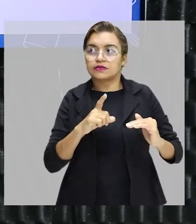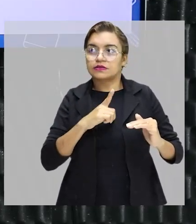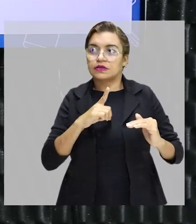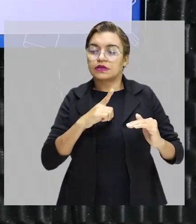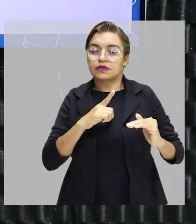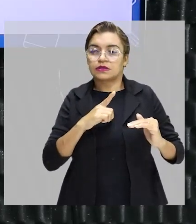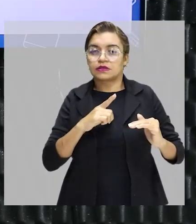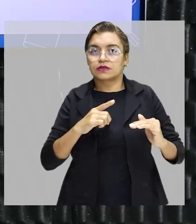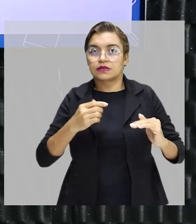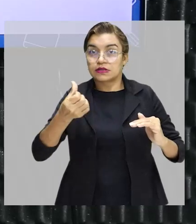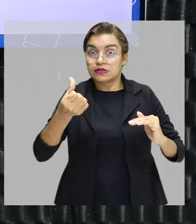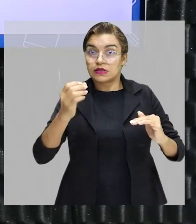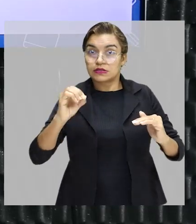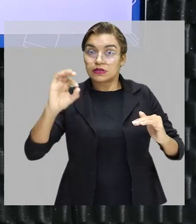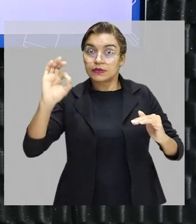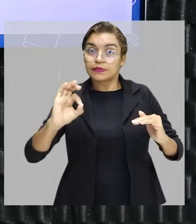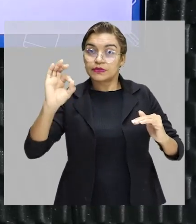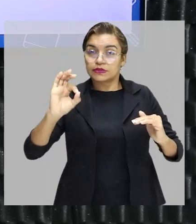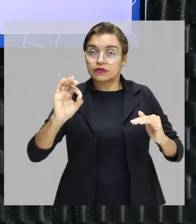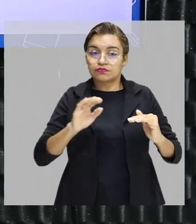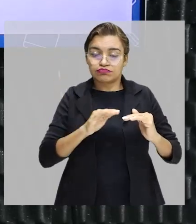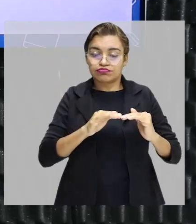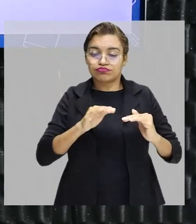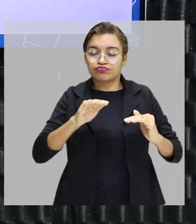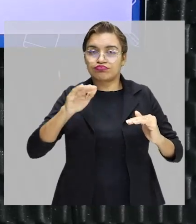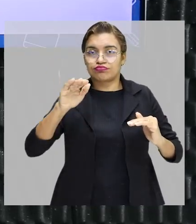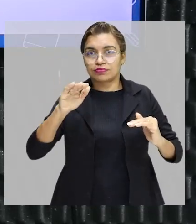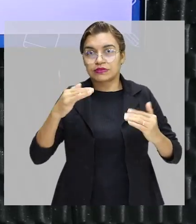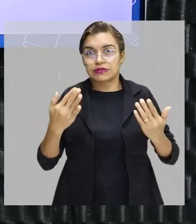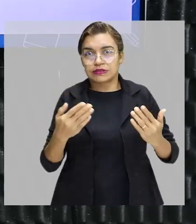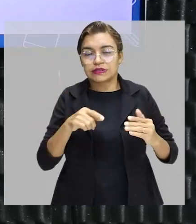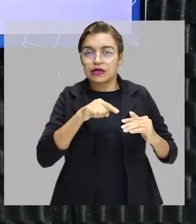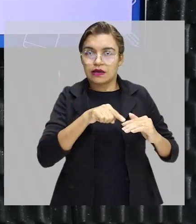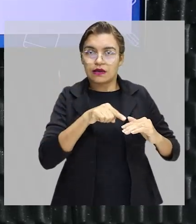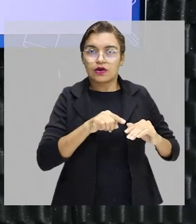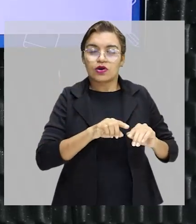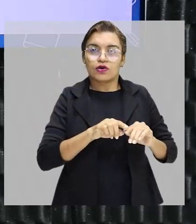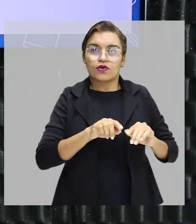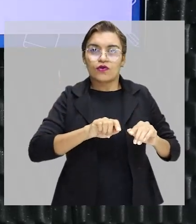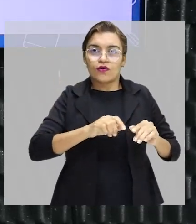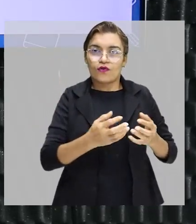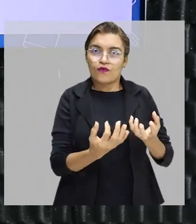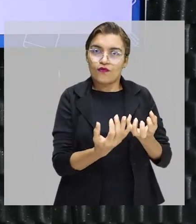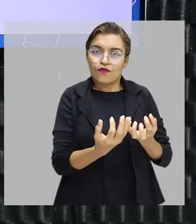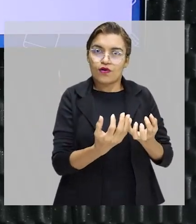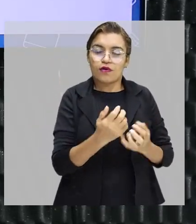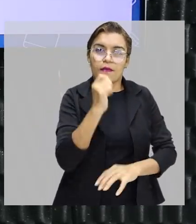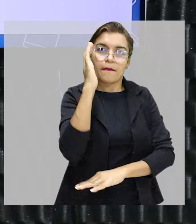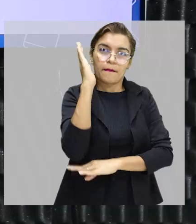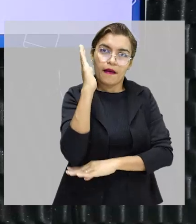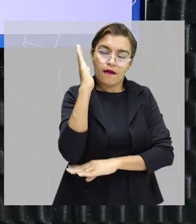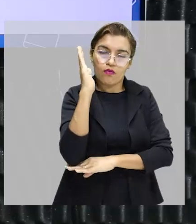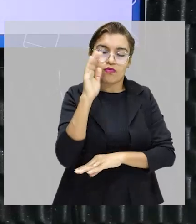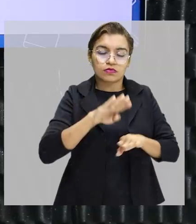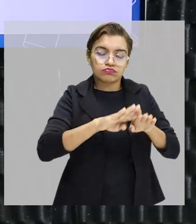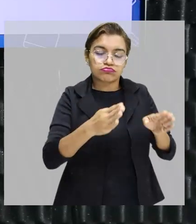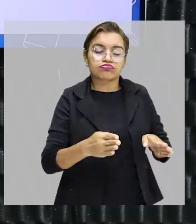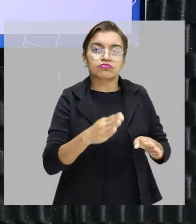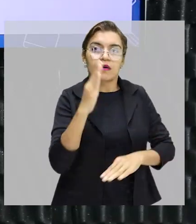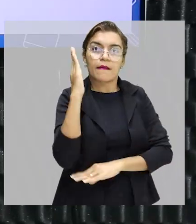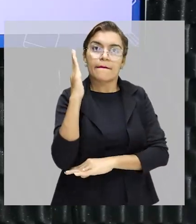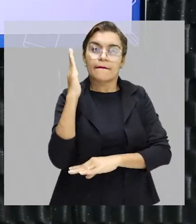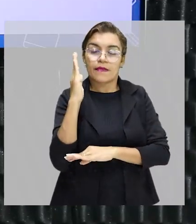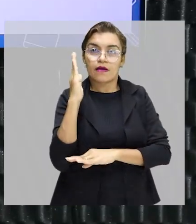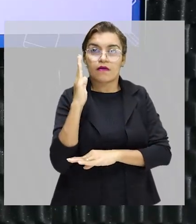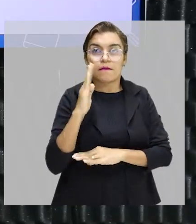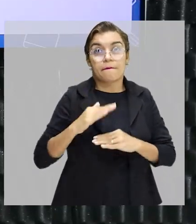de 60%. Então, realmente, se trocarmos o fogão a lenha pelo fogão a gás, né, a